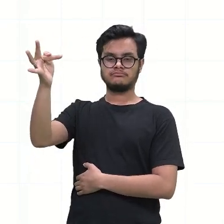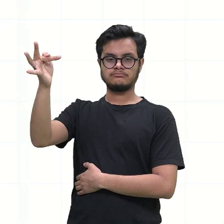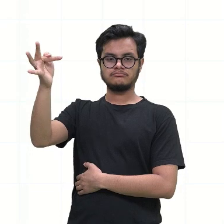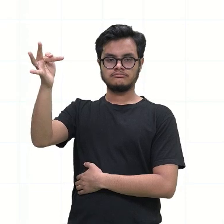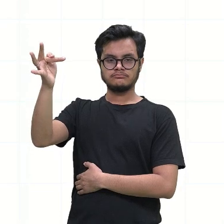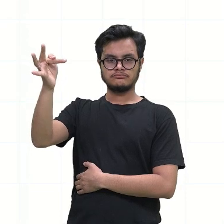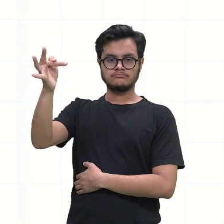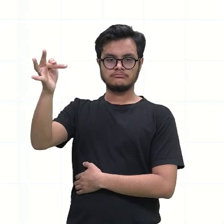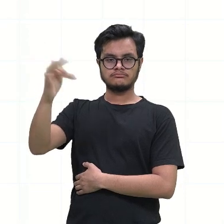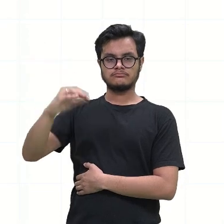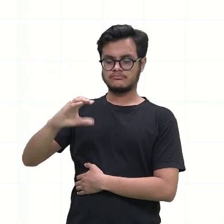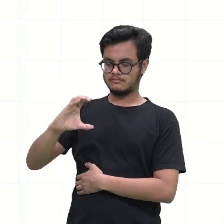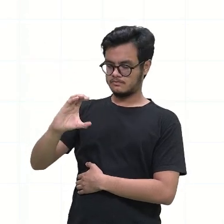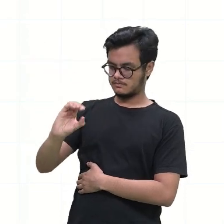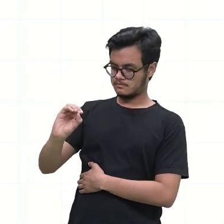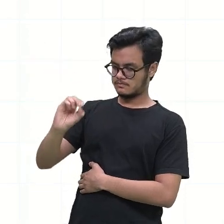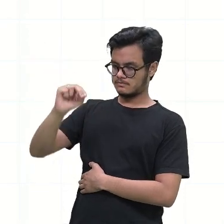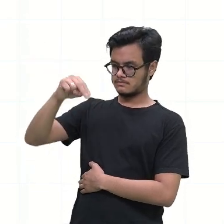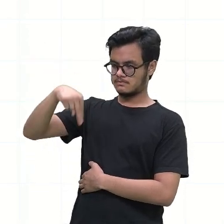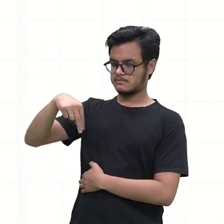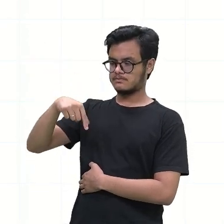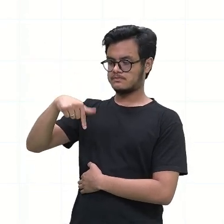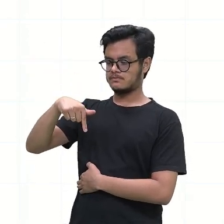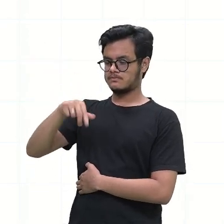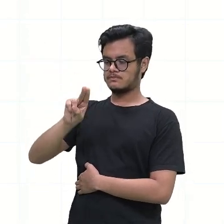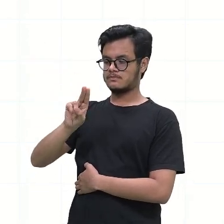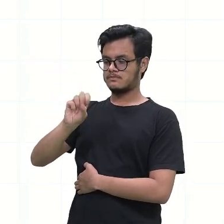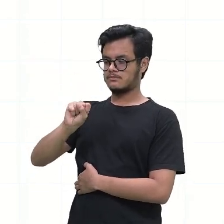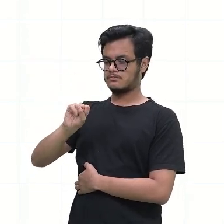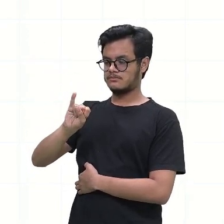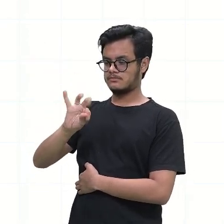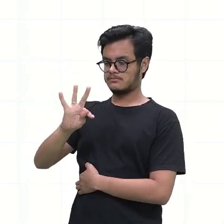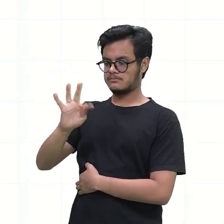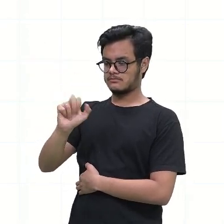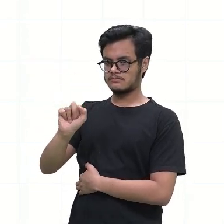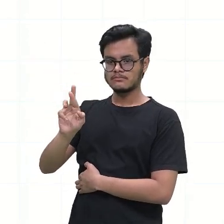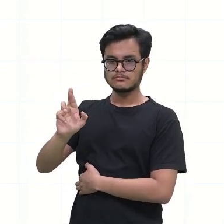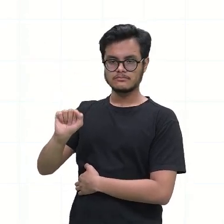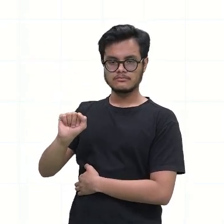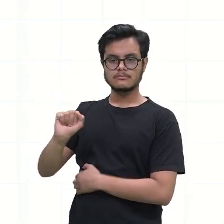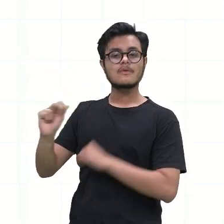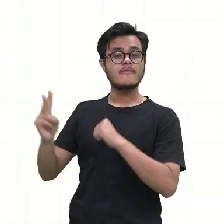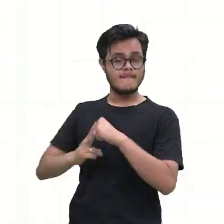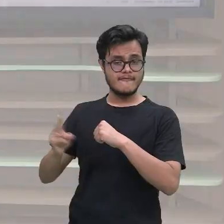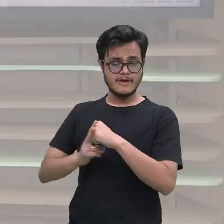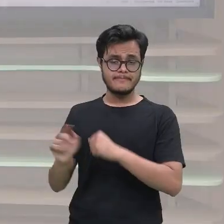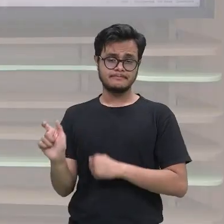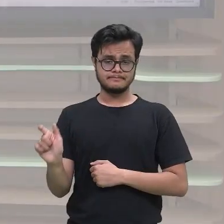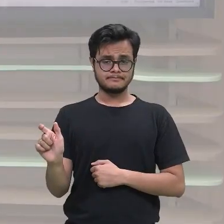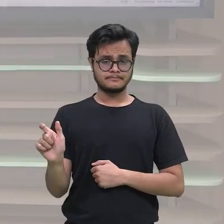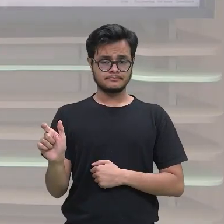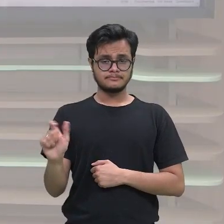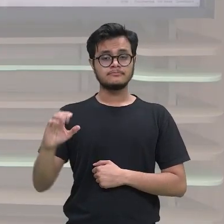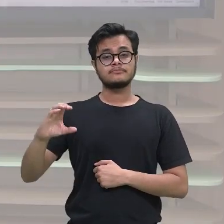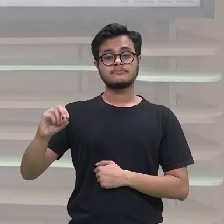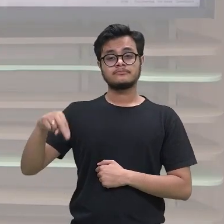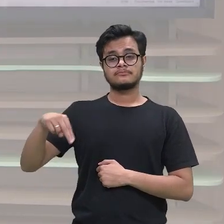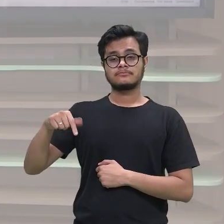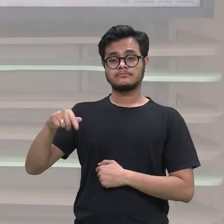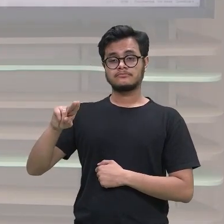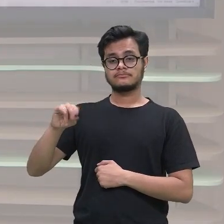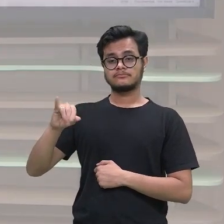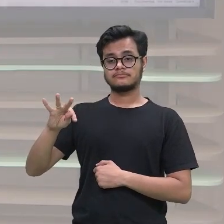ser humano conquistará outros planetas. Então o verbo aí, o verbo conquistar,